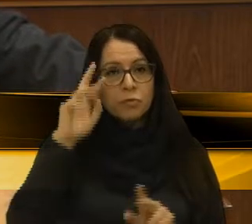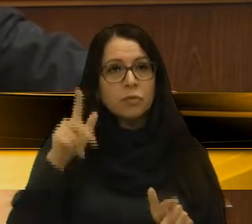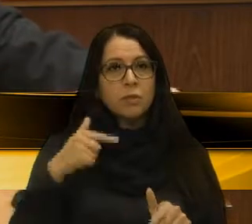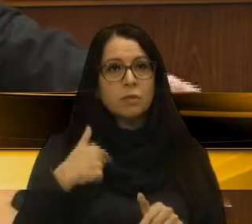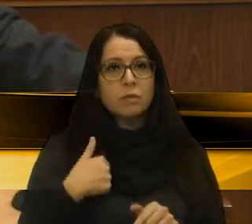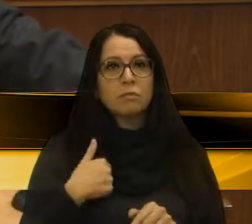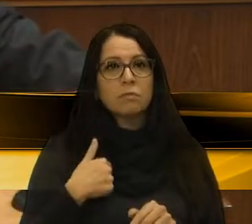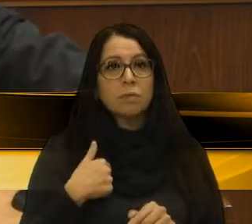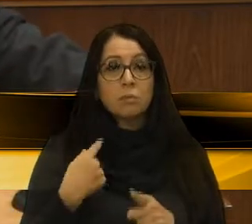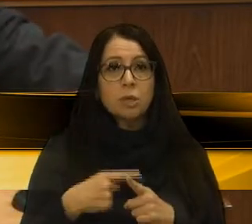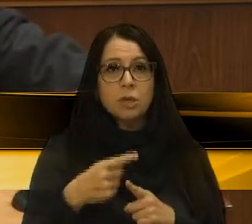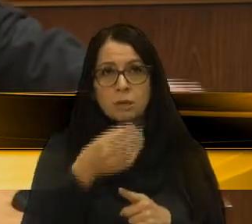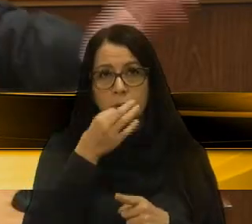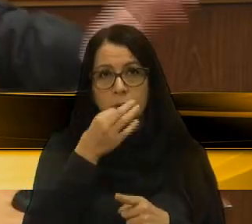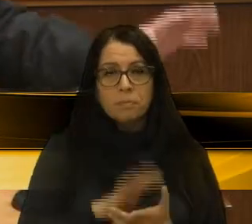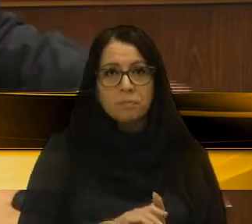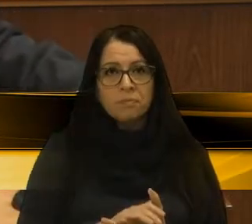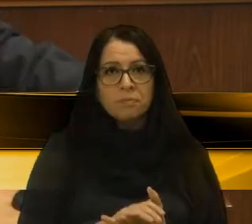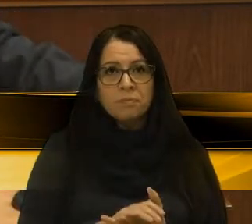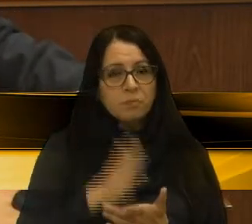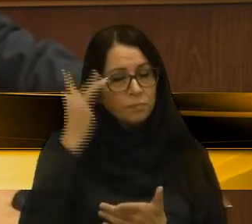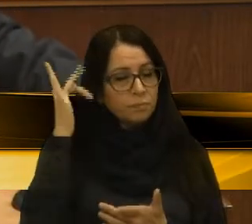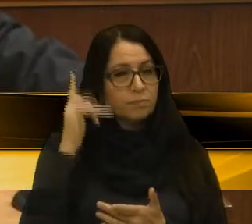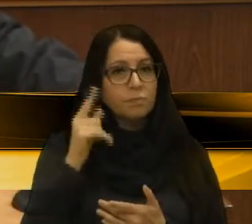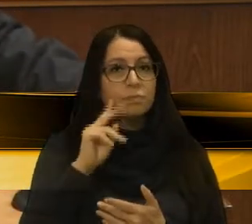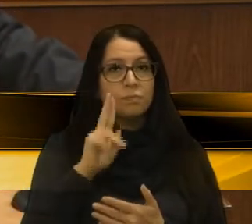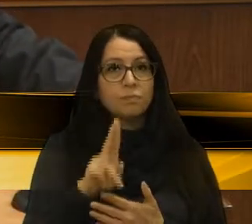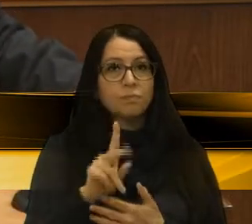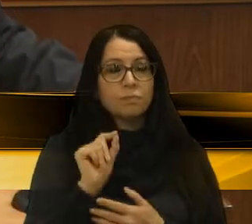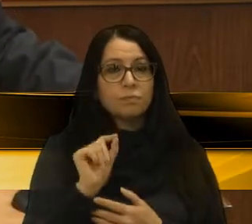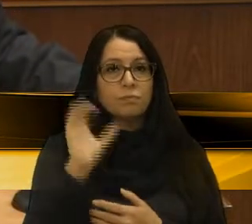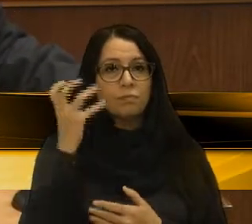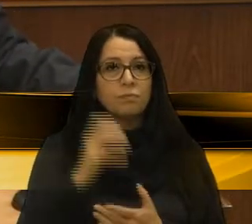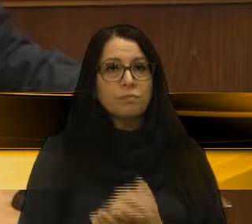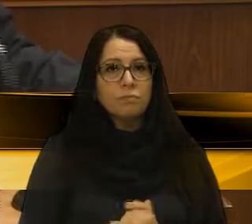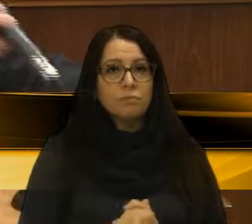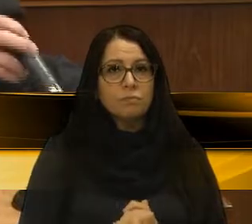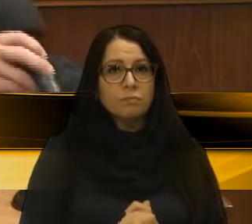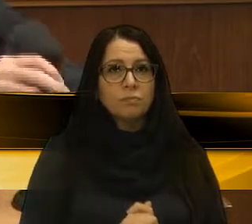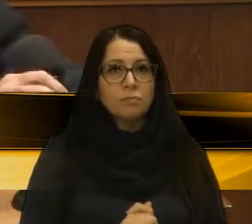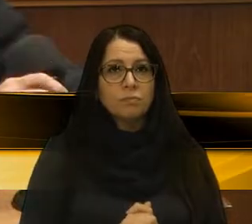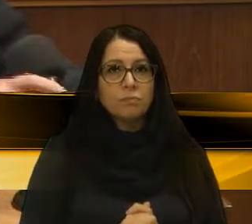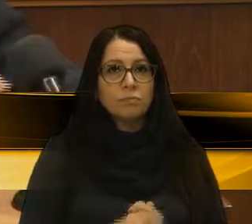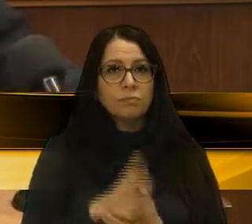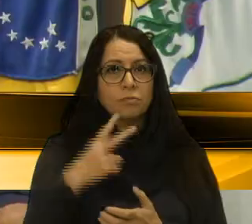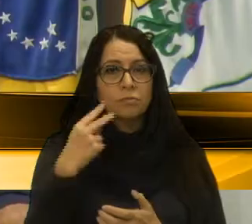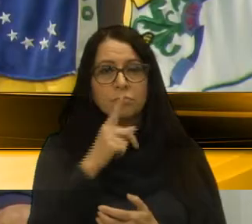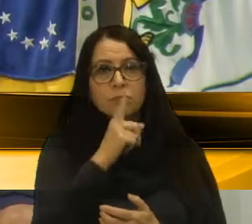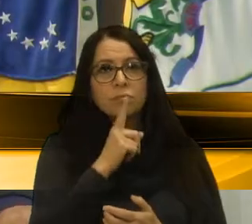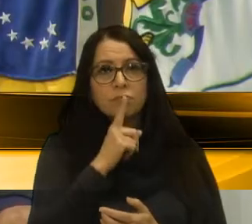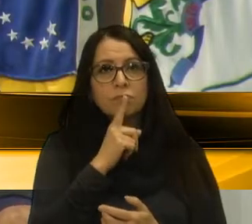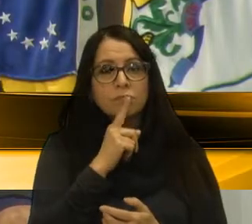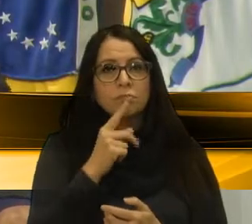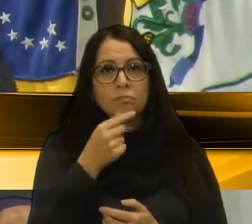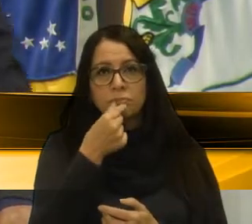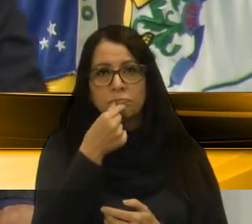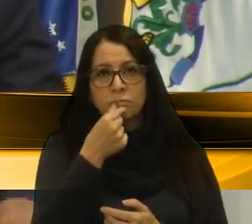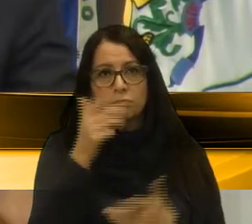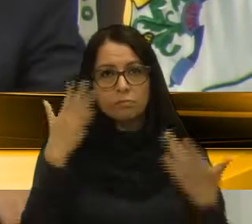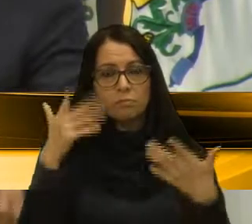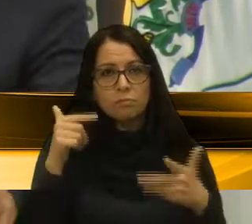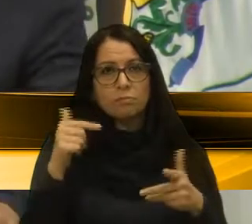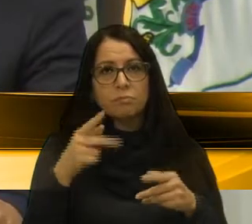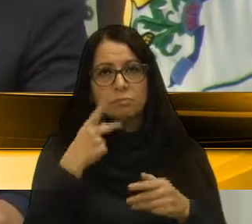vereador, porque é a minha opinião. Amanhã vamos aguardar o que vai acontecer. Vereador Meneguzzi. Vereador Beltrão, parabéns pelo seu trabalho, pela